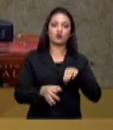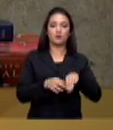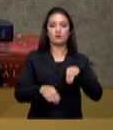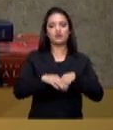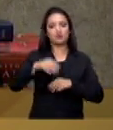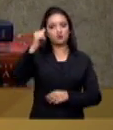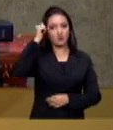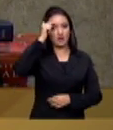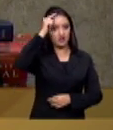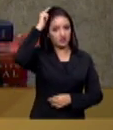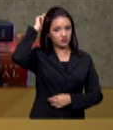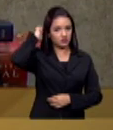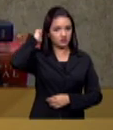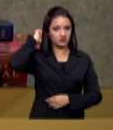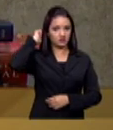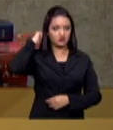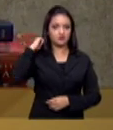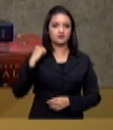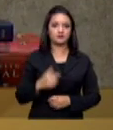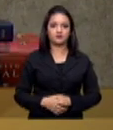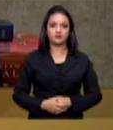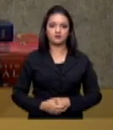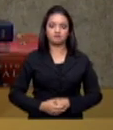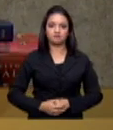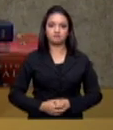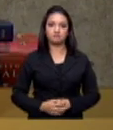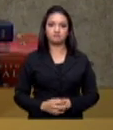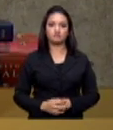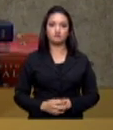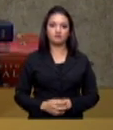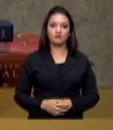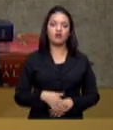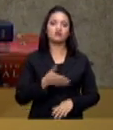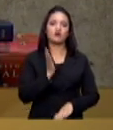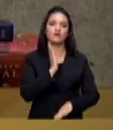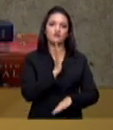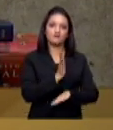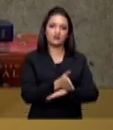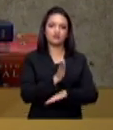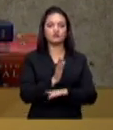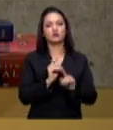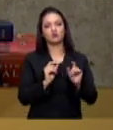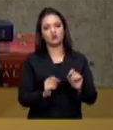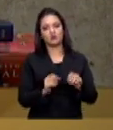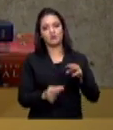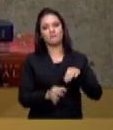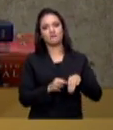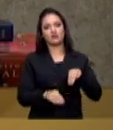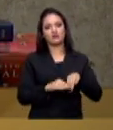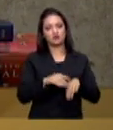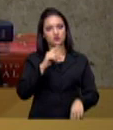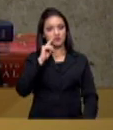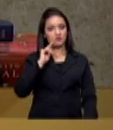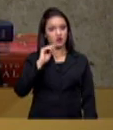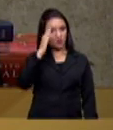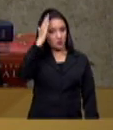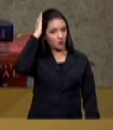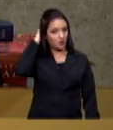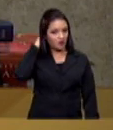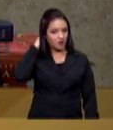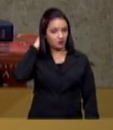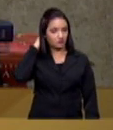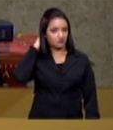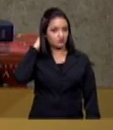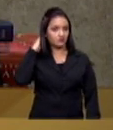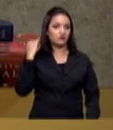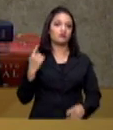Alexandre Moraes, que obteve nesse particular maioria. Vencidos parcialmente, ministro Marco Aurélio, que